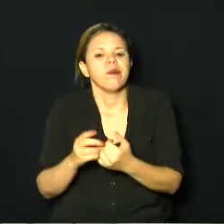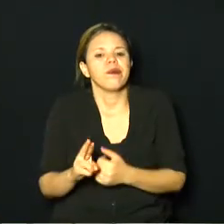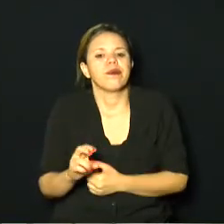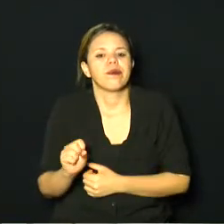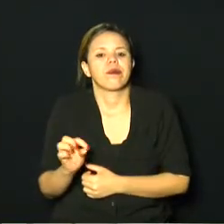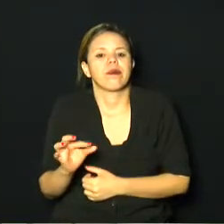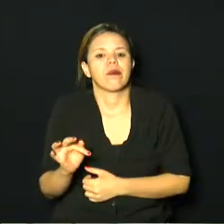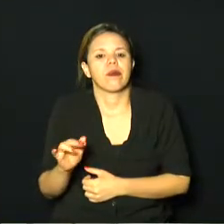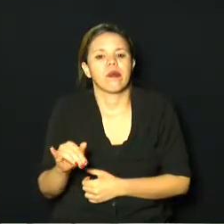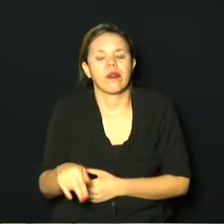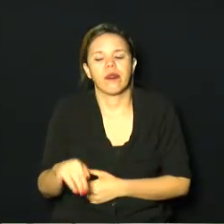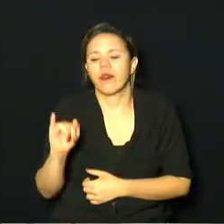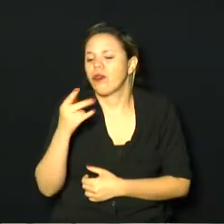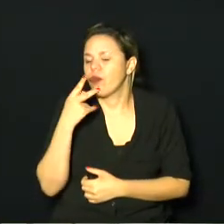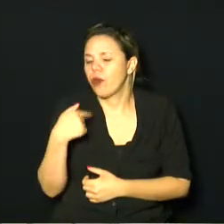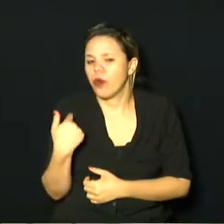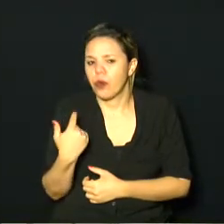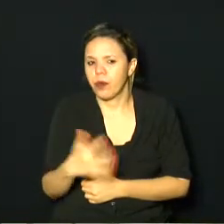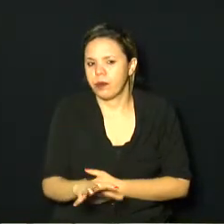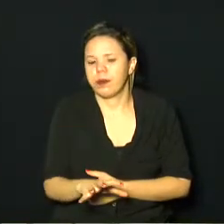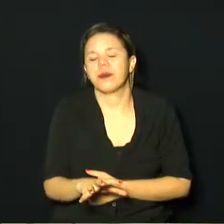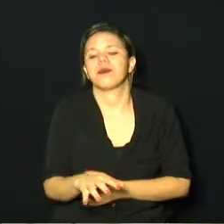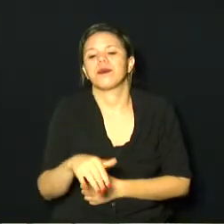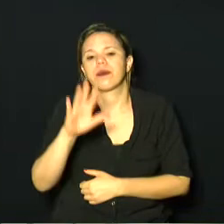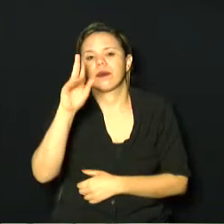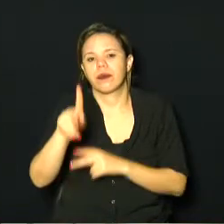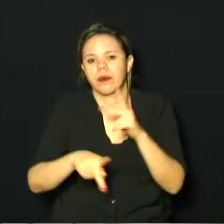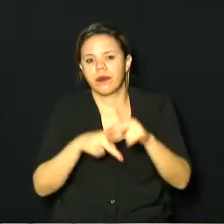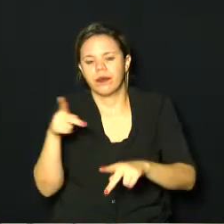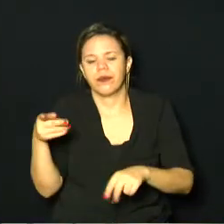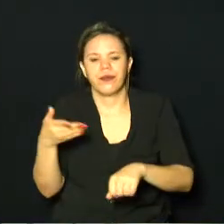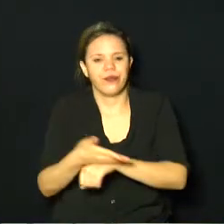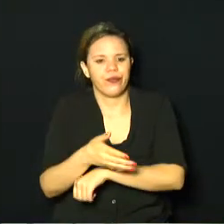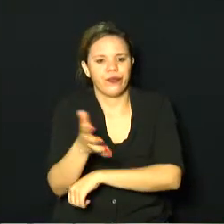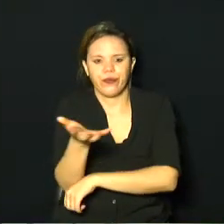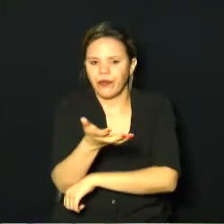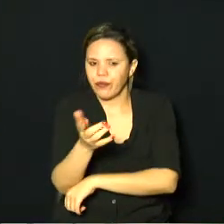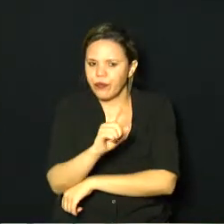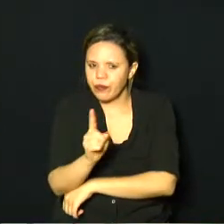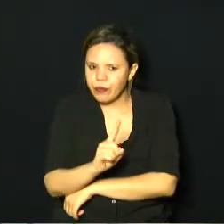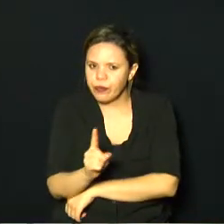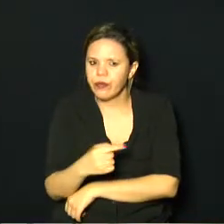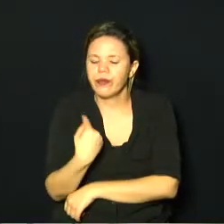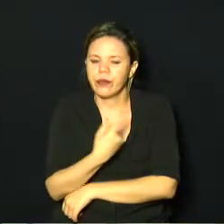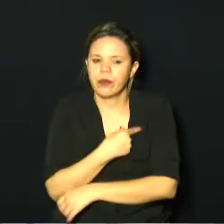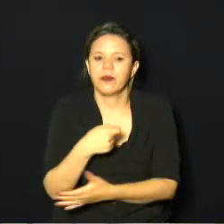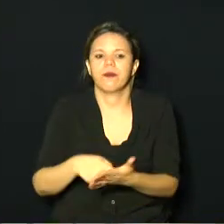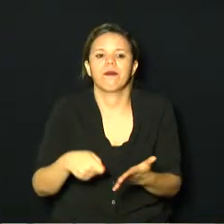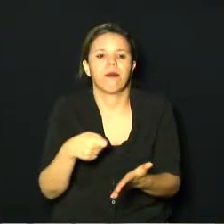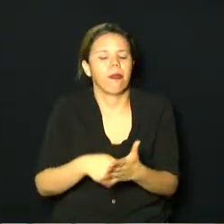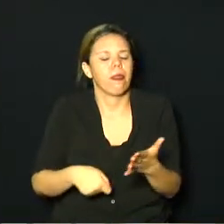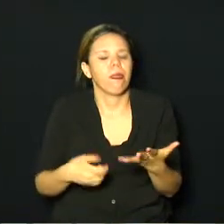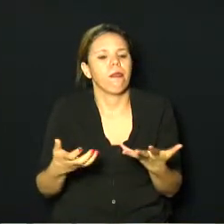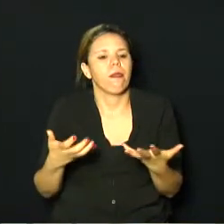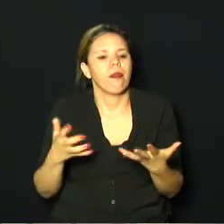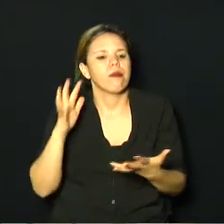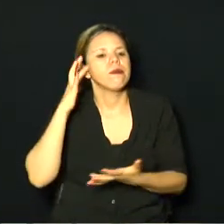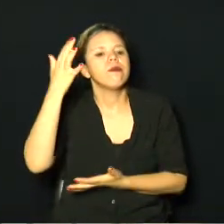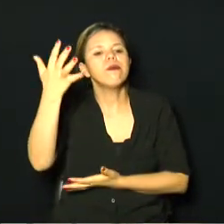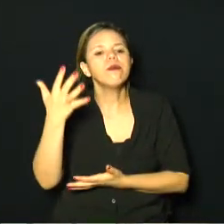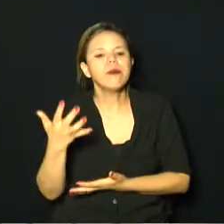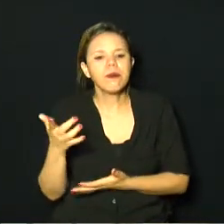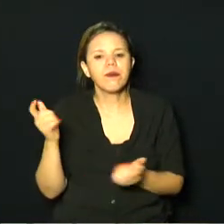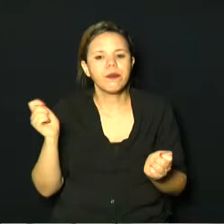disse, nós não queremos mais gente em situação de rua. Por isso, nós temos que buscar uma solução que